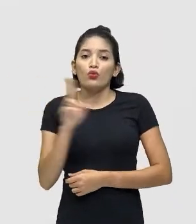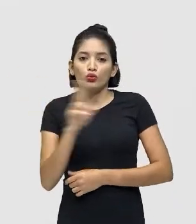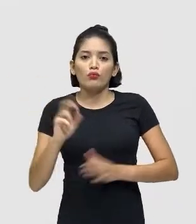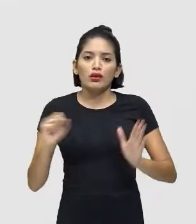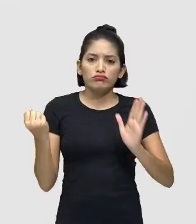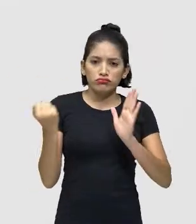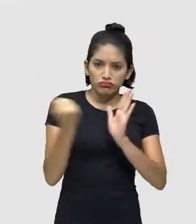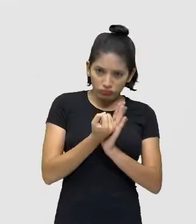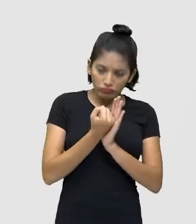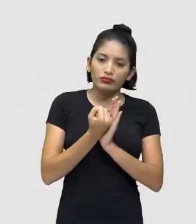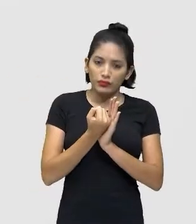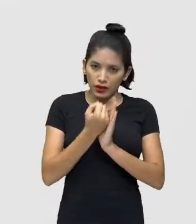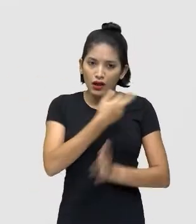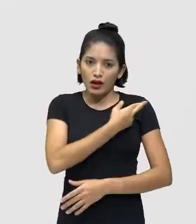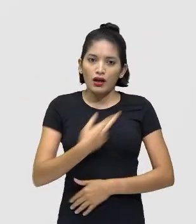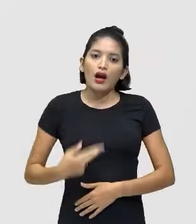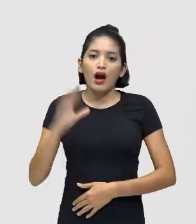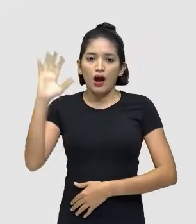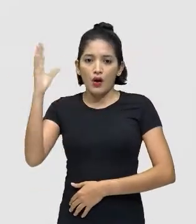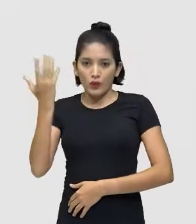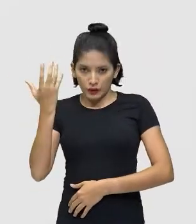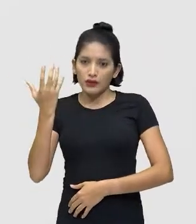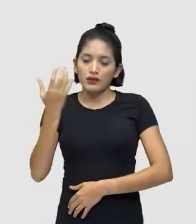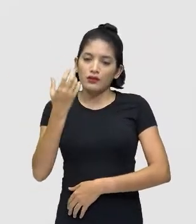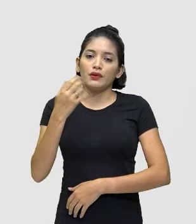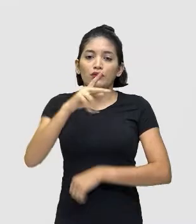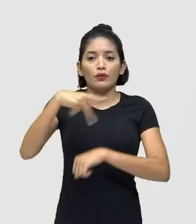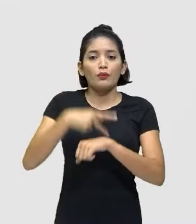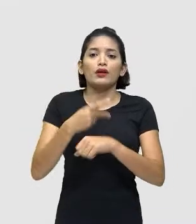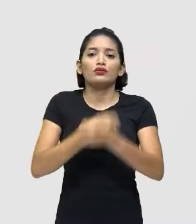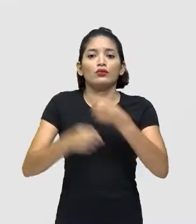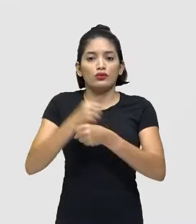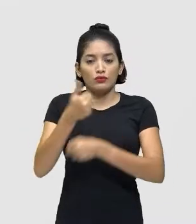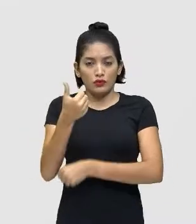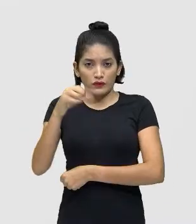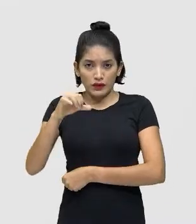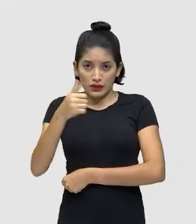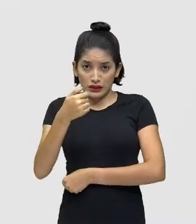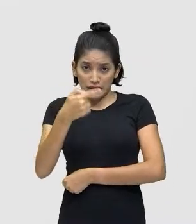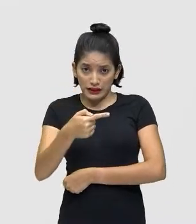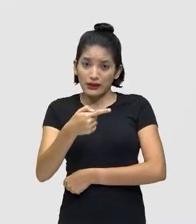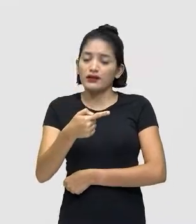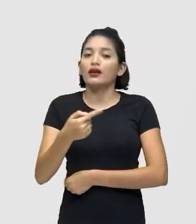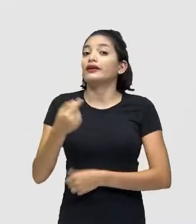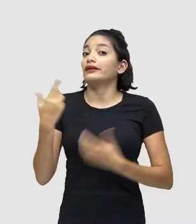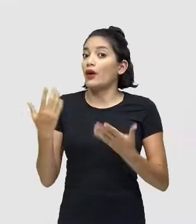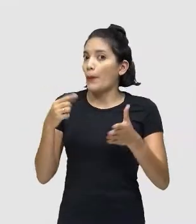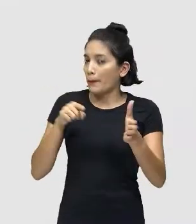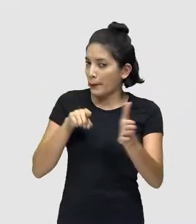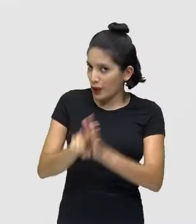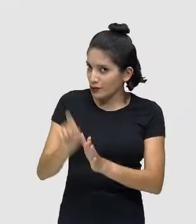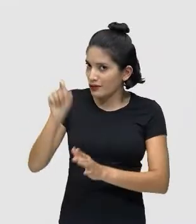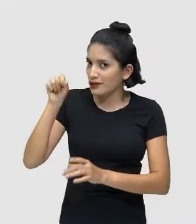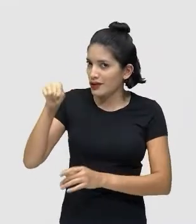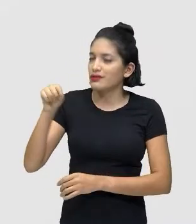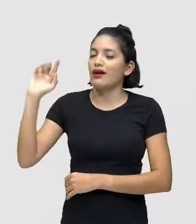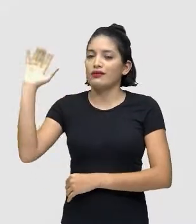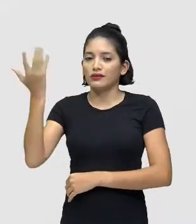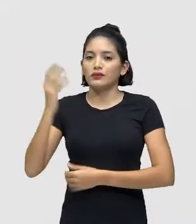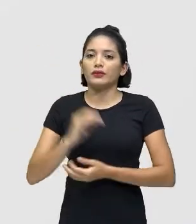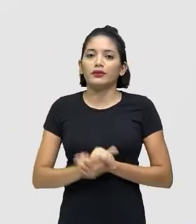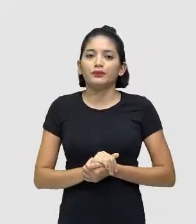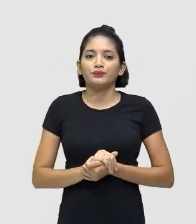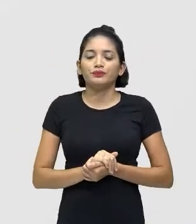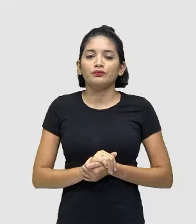instaurado após o marcante fato ocorrido no país em 1917. Então, estou perguntando aí sobre esse fato. Vem